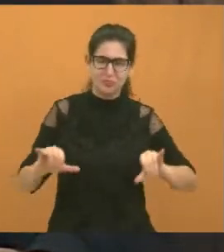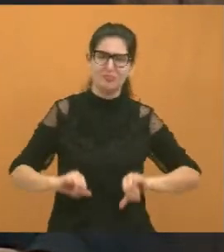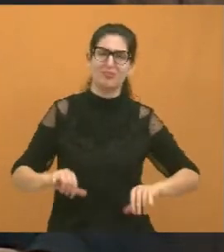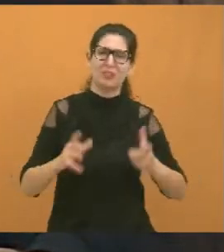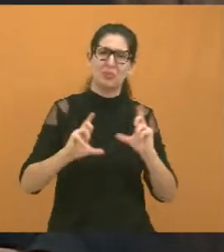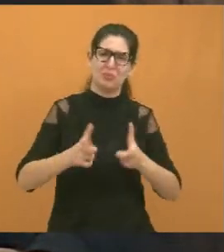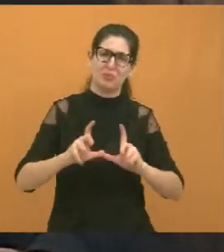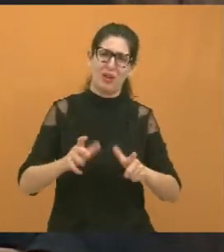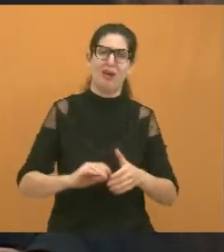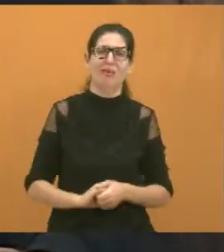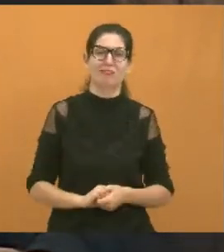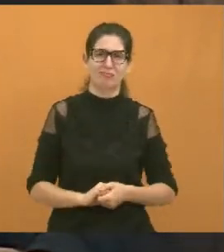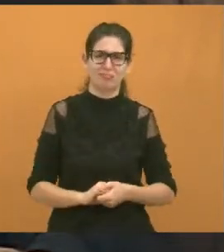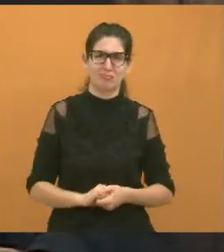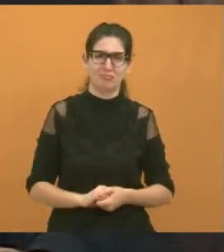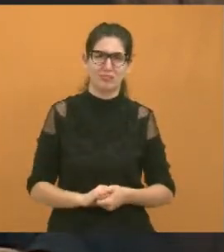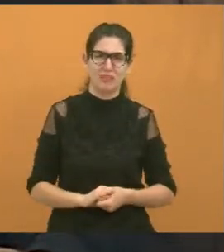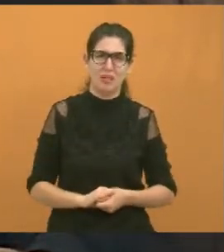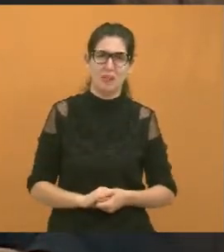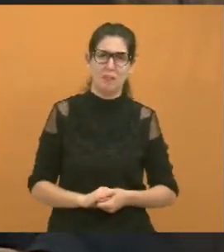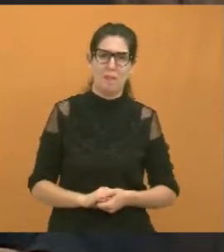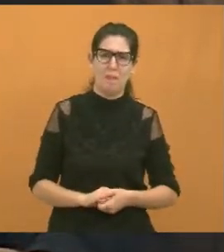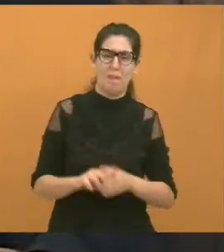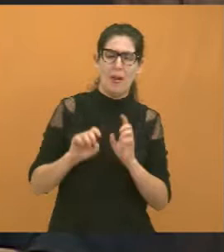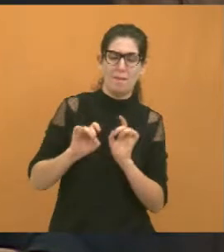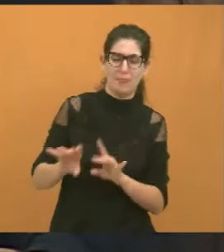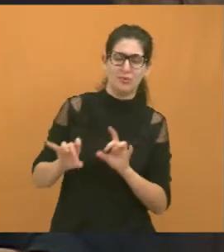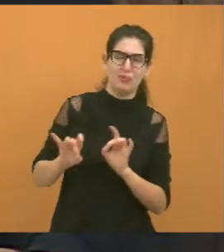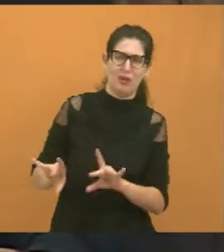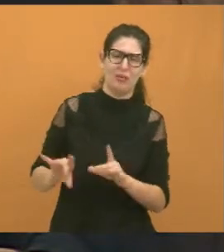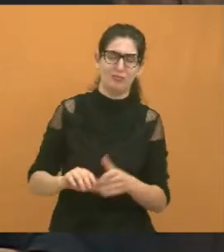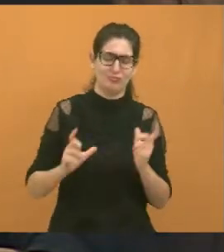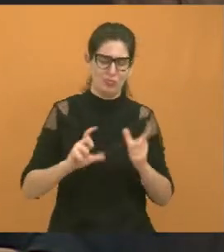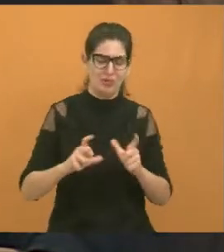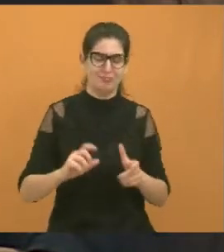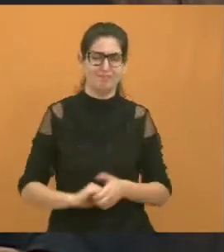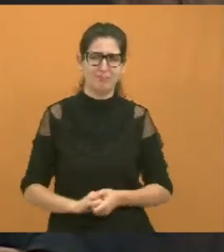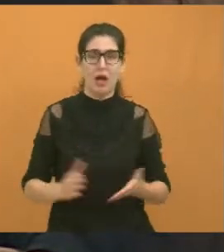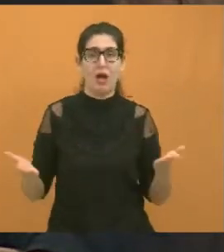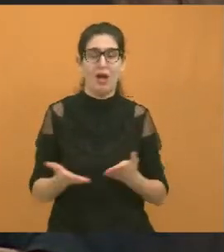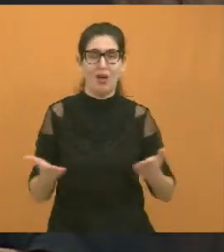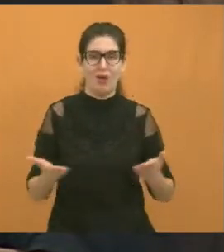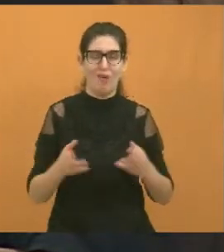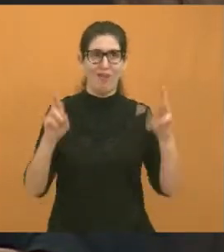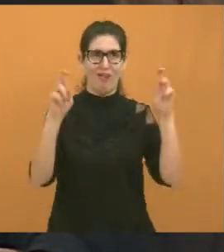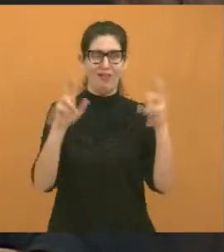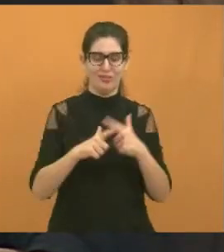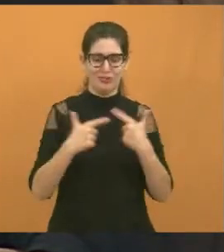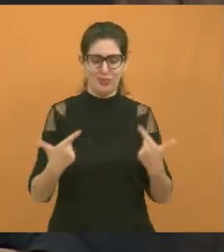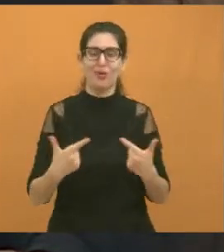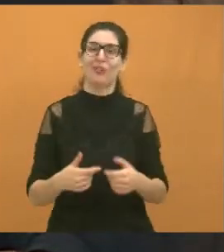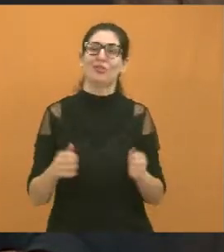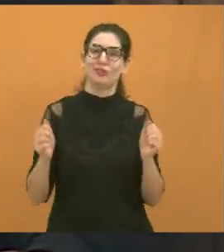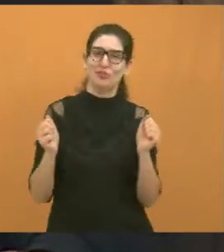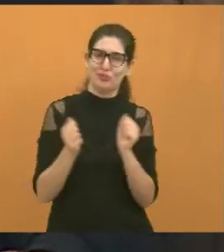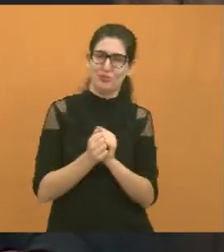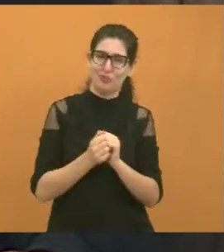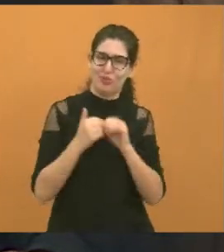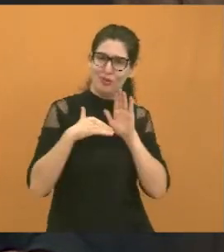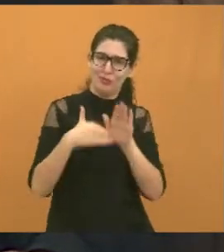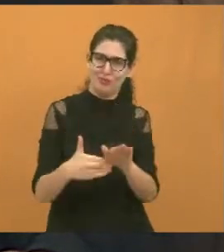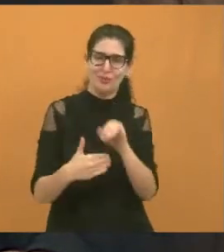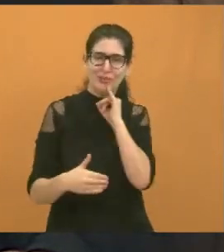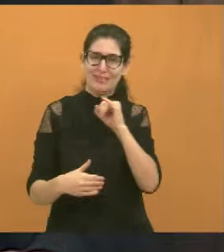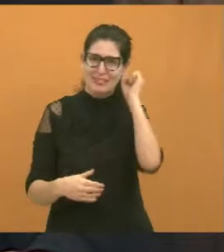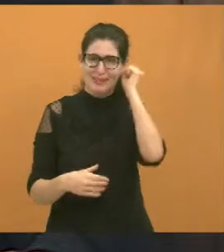uma injustiça que era feito com aquele povo ali. E agora, graças a Deus e o empenho do prefeito, e essa, vai sair